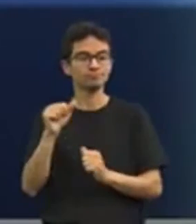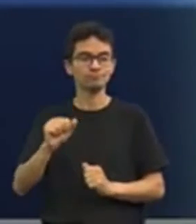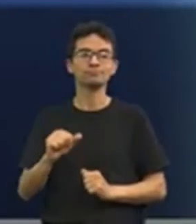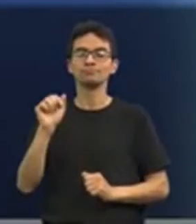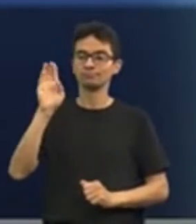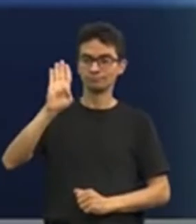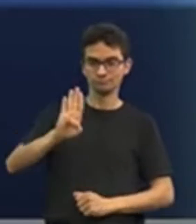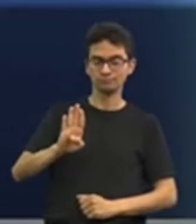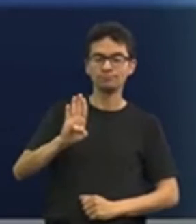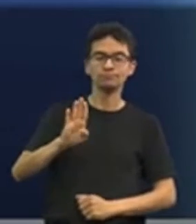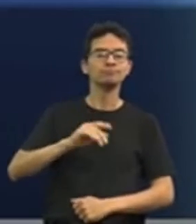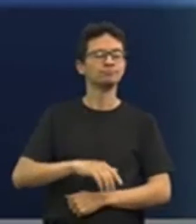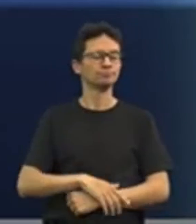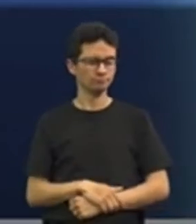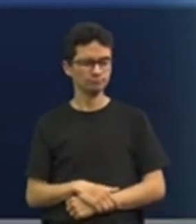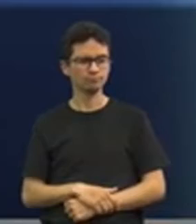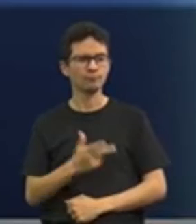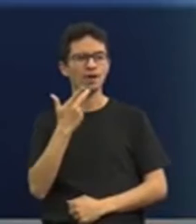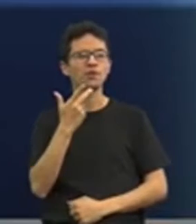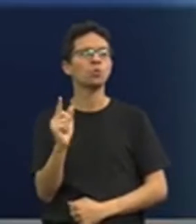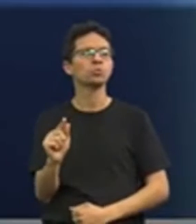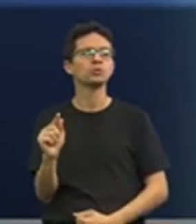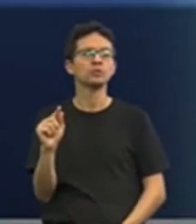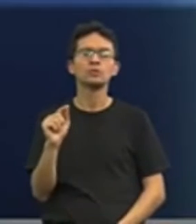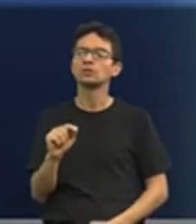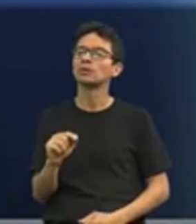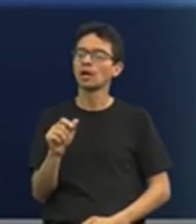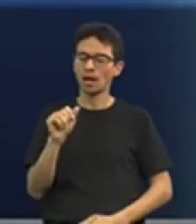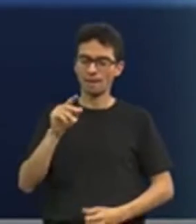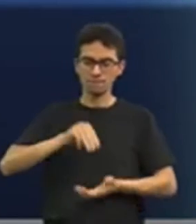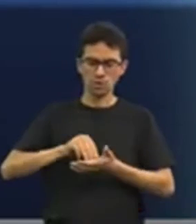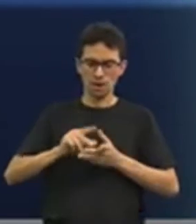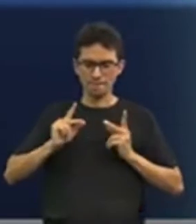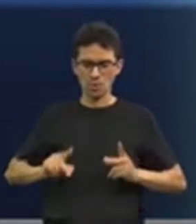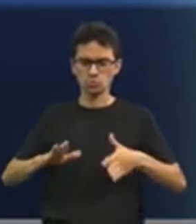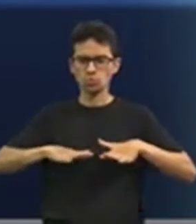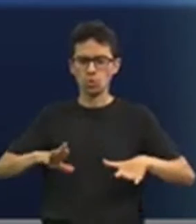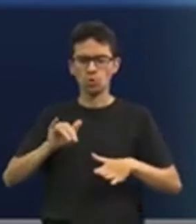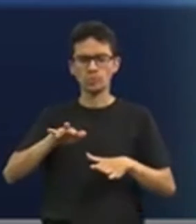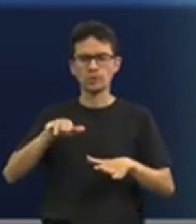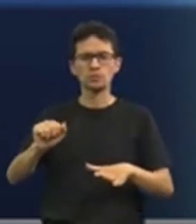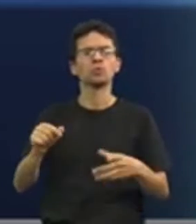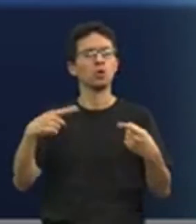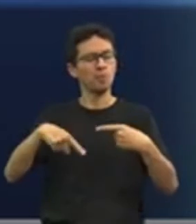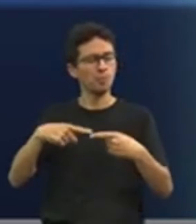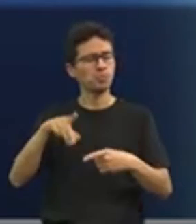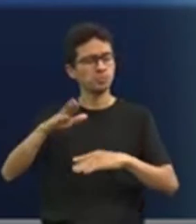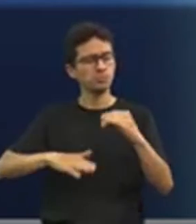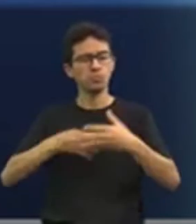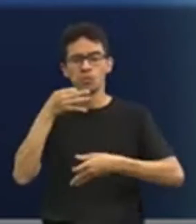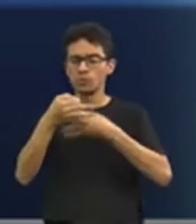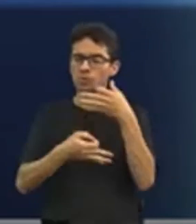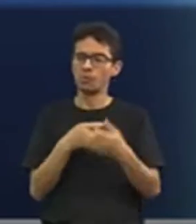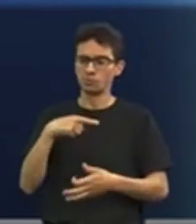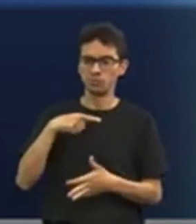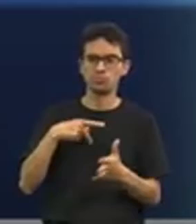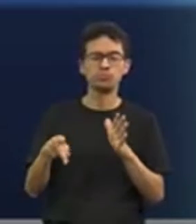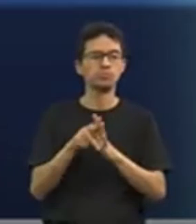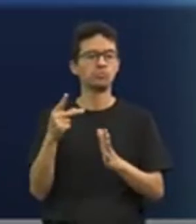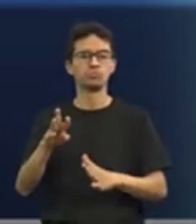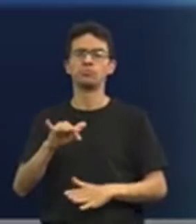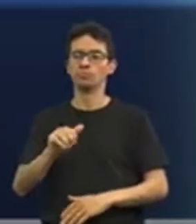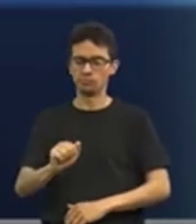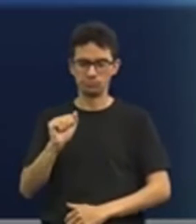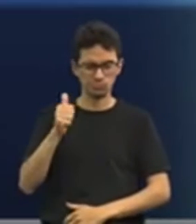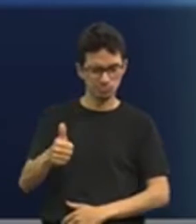comigo na alternativa B na ele fala o seguinte a impostura dos contemporâneos que são objetos dos comentários do